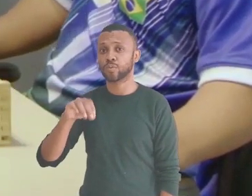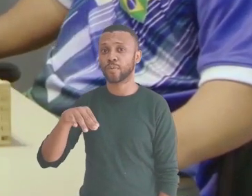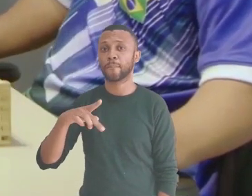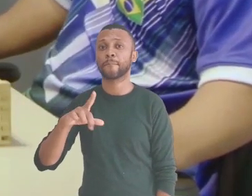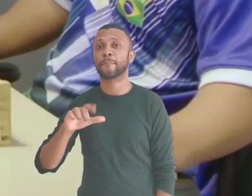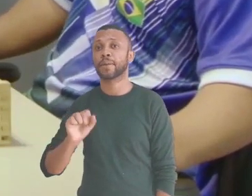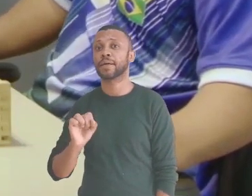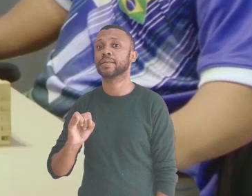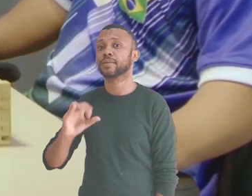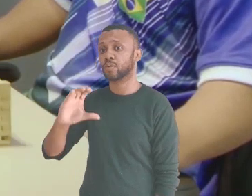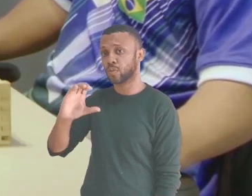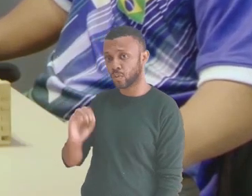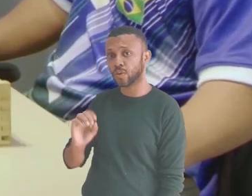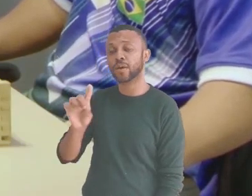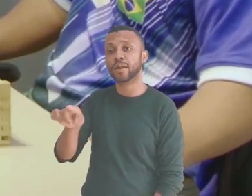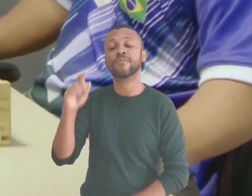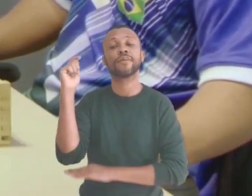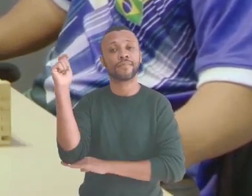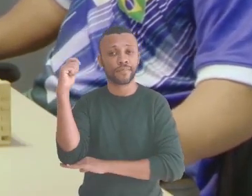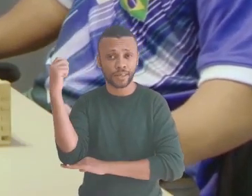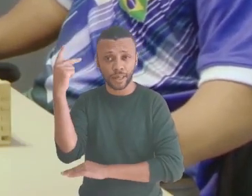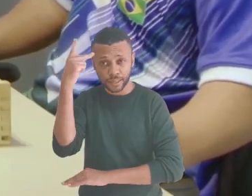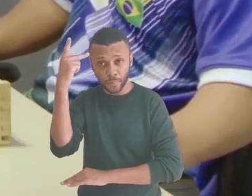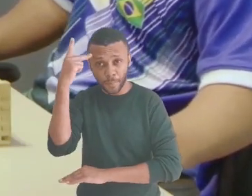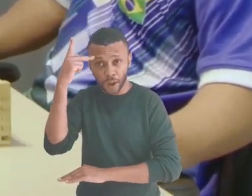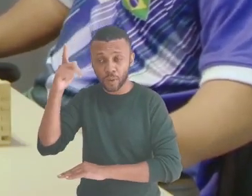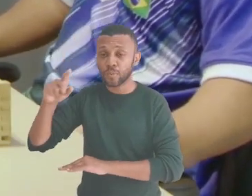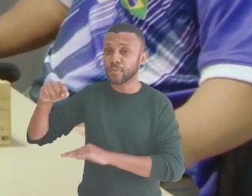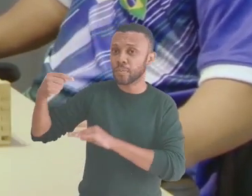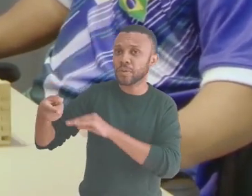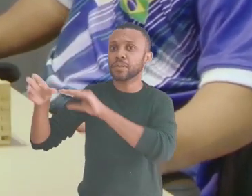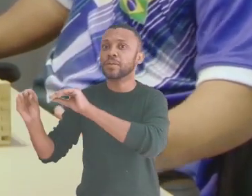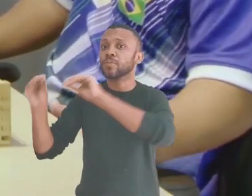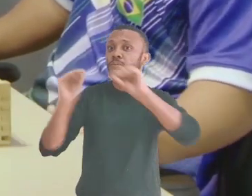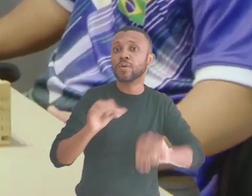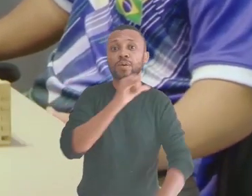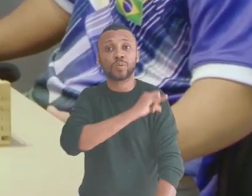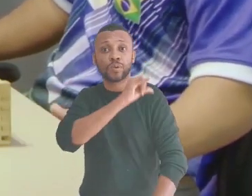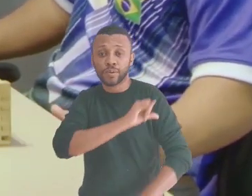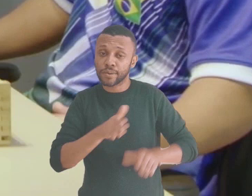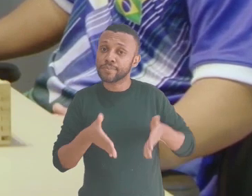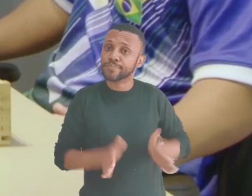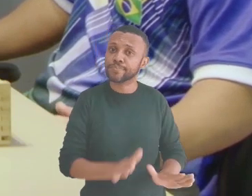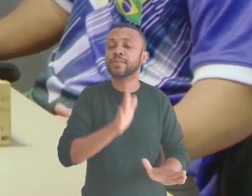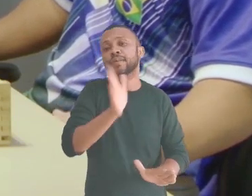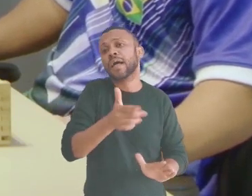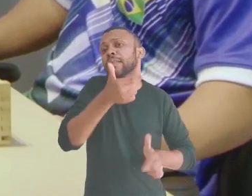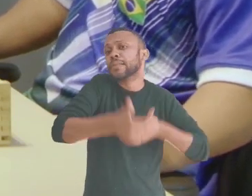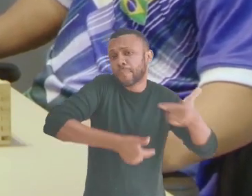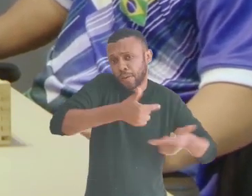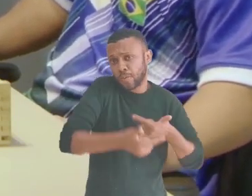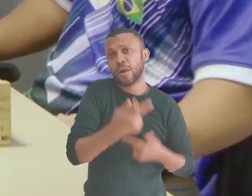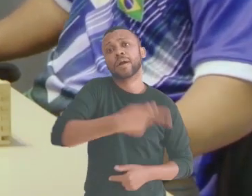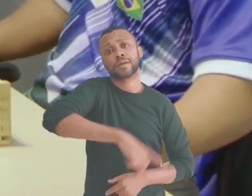foi federado em São Paulo e depois veio para o Rio de Janeiro. Isso. Veio não, né? Ele é carioca. Atuou aqui no Rio de Janeiro e hoje